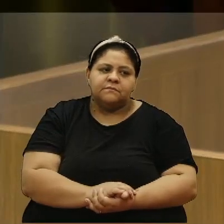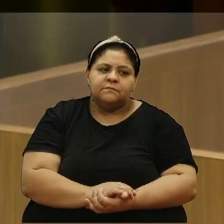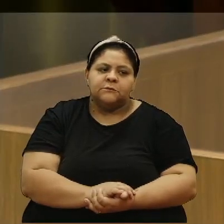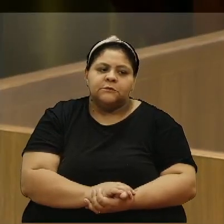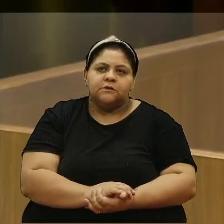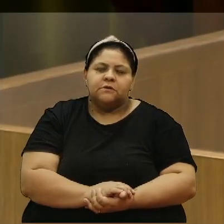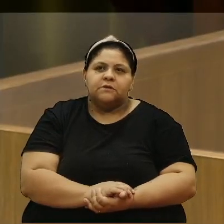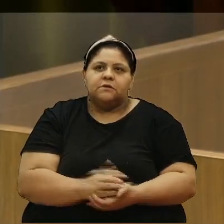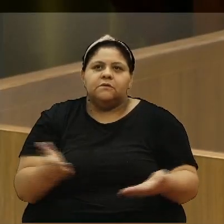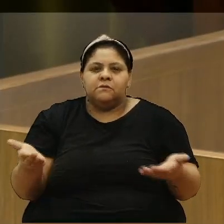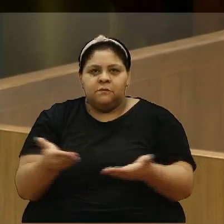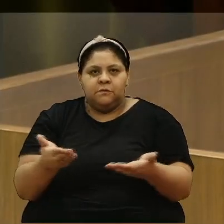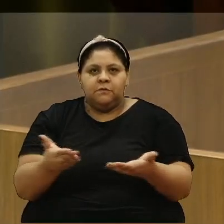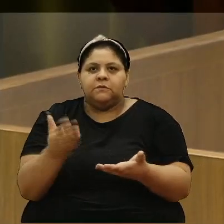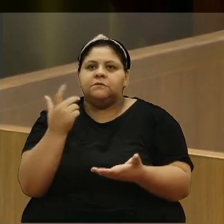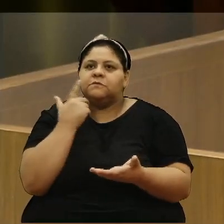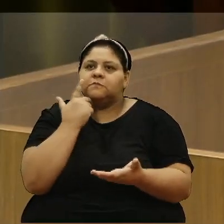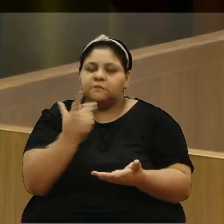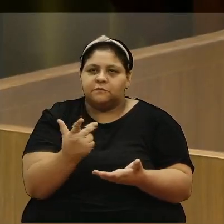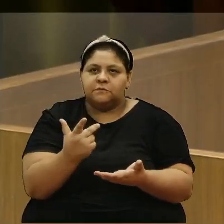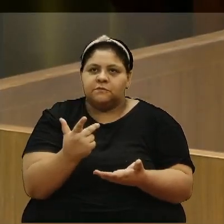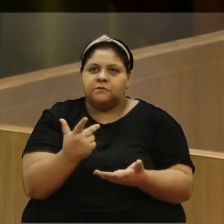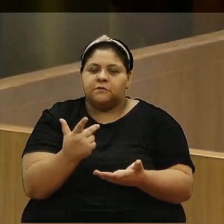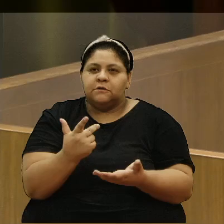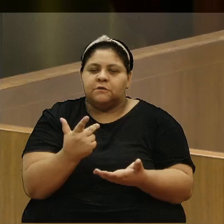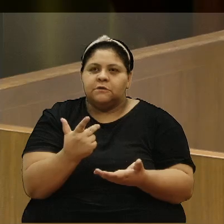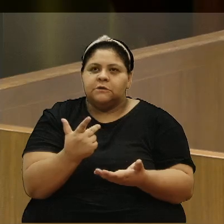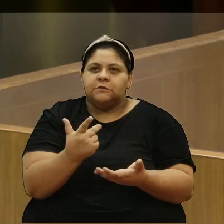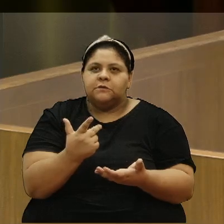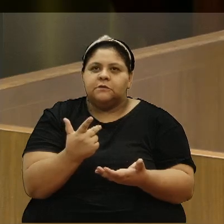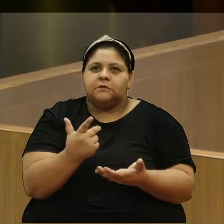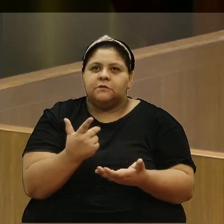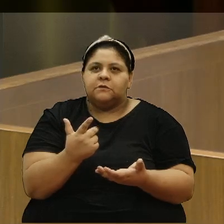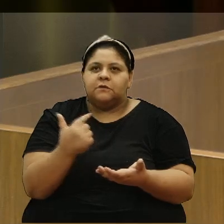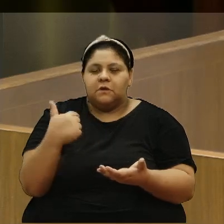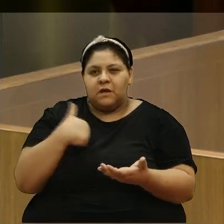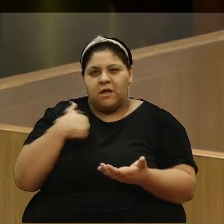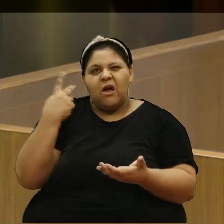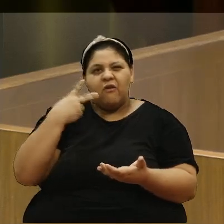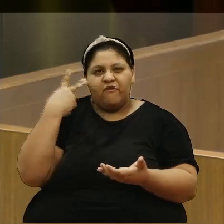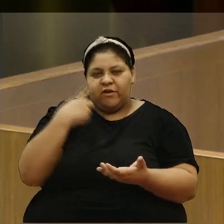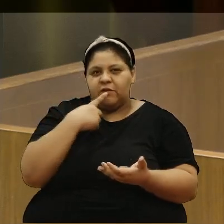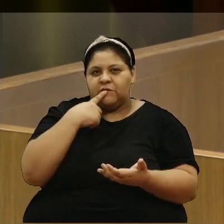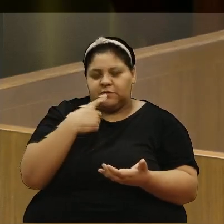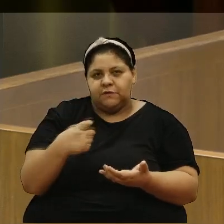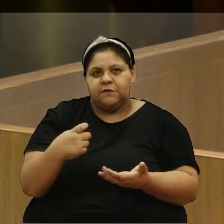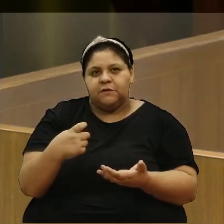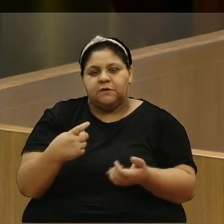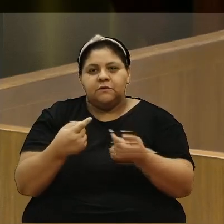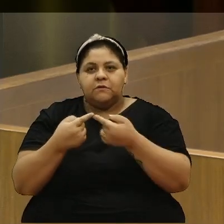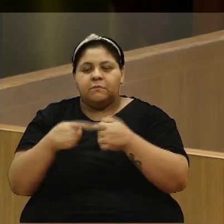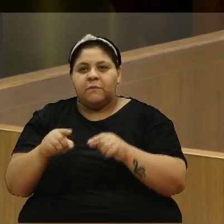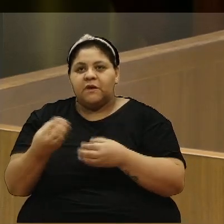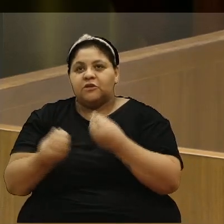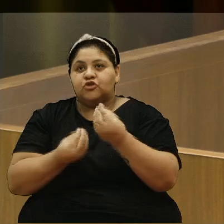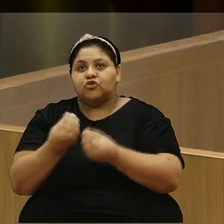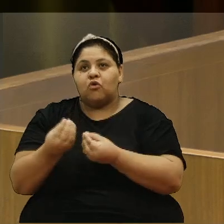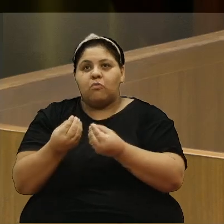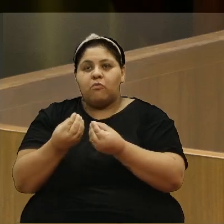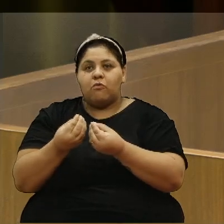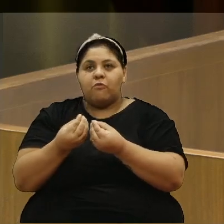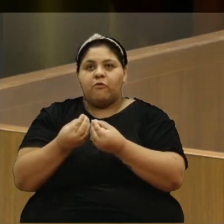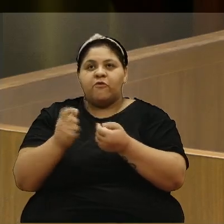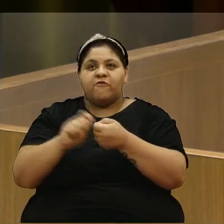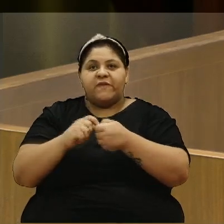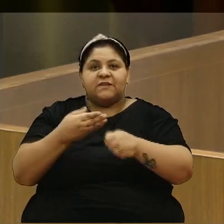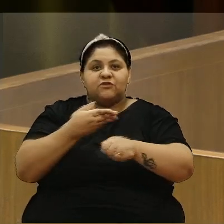Hoje eu venho falar muito mais do que como eu, vereadora Rose Frigieri, mas sim como procuradora da PEN,